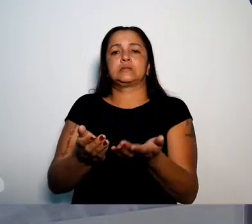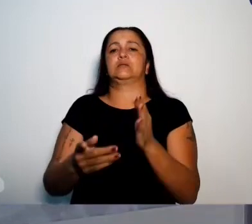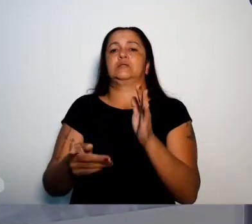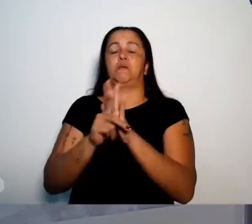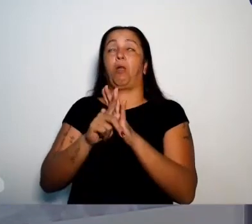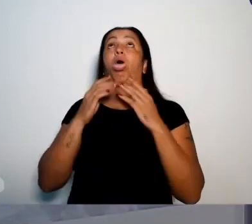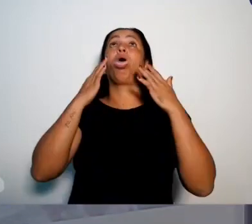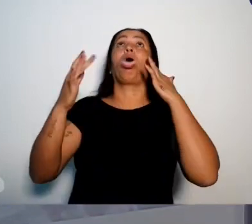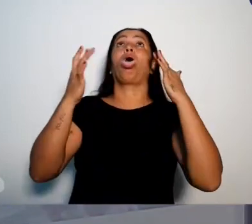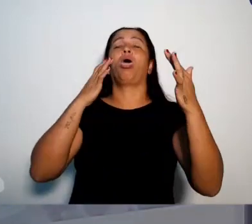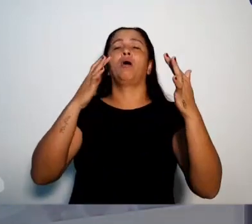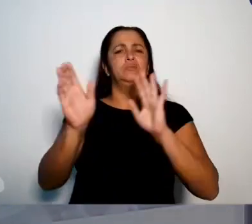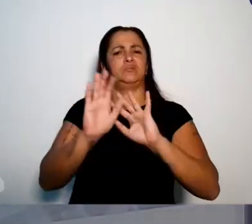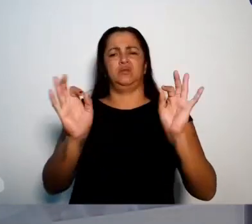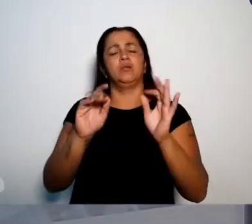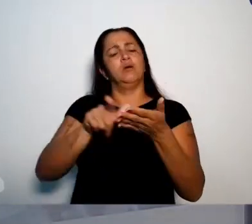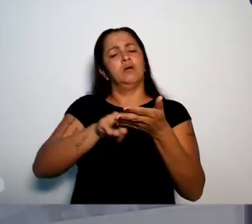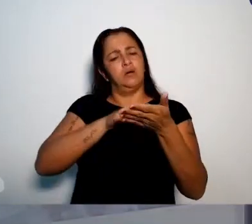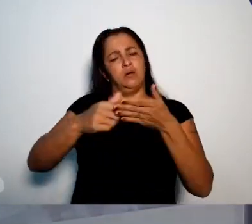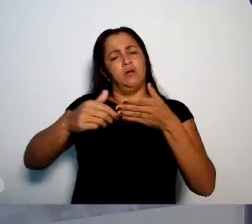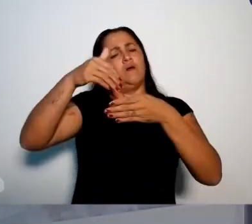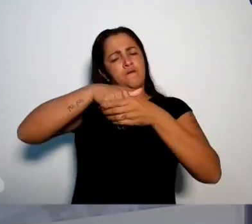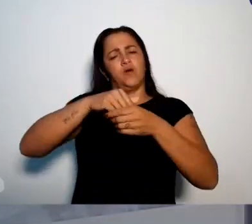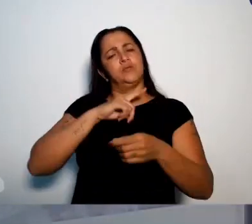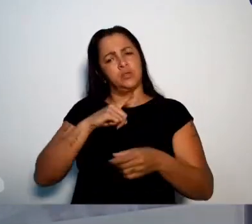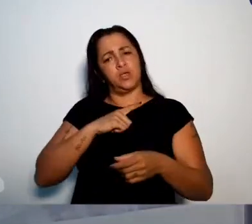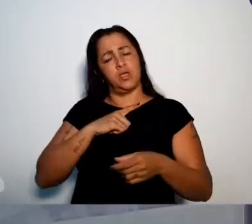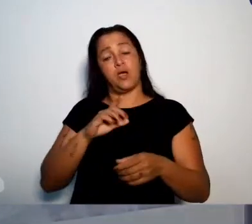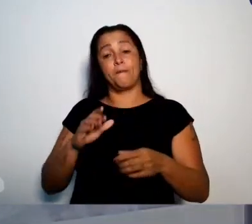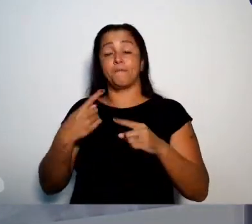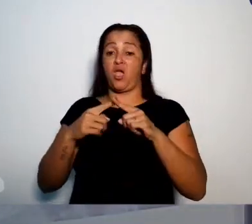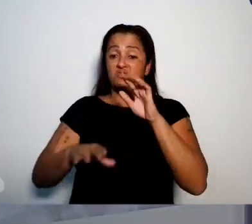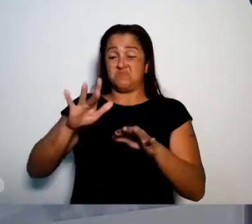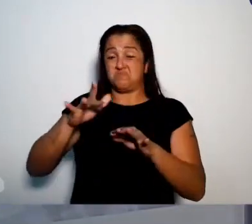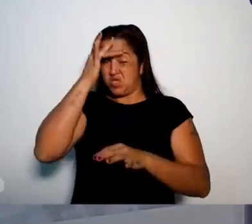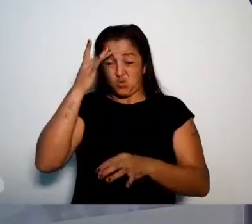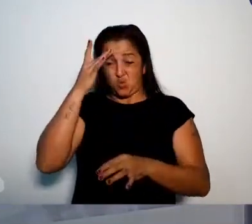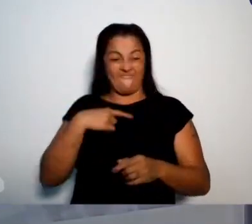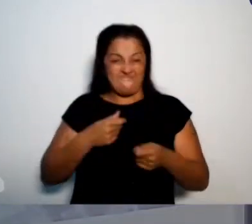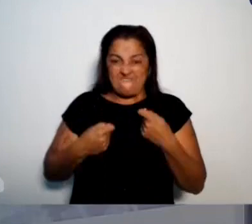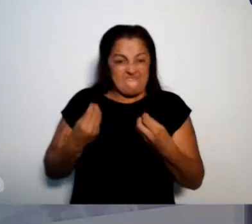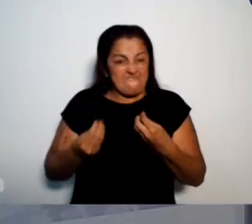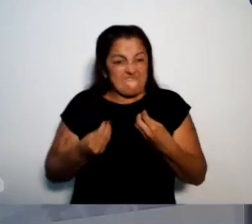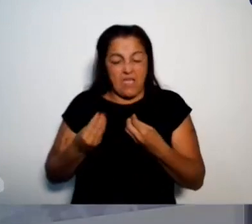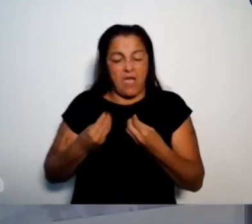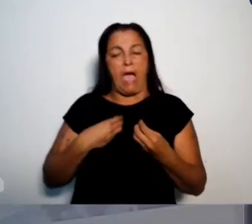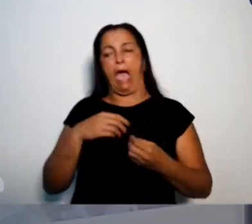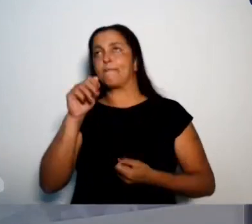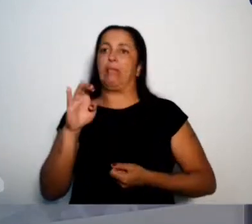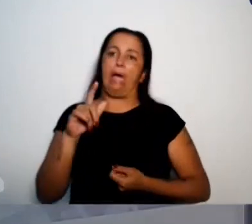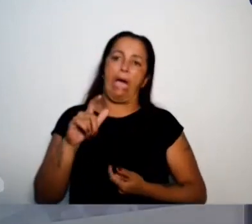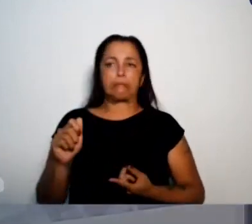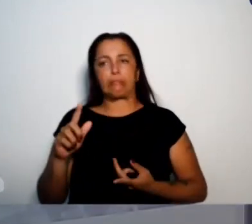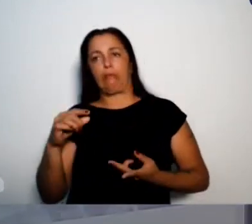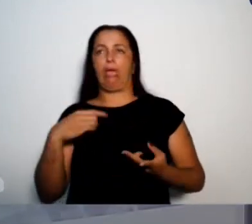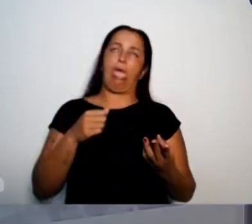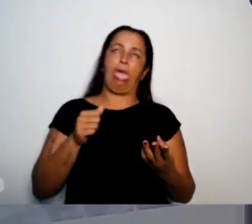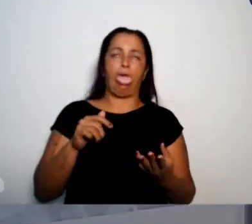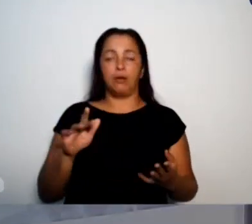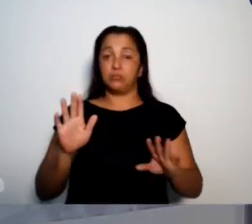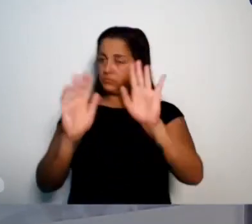voto, viu gente? Porque às vezes tem gente que vai querer manipular. O Abelardo falou isso, o Abelardo falou... Não, eu estou sendo